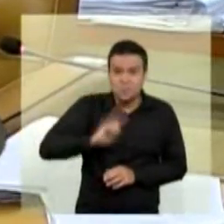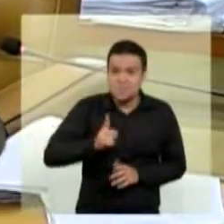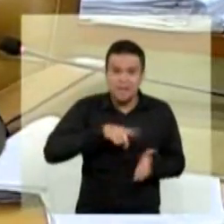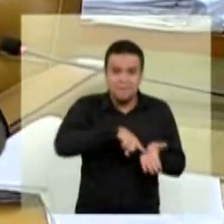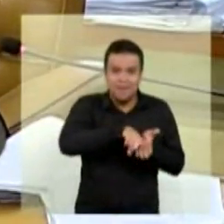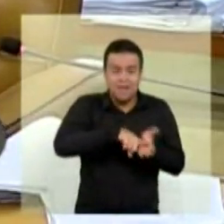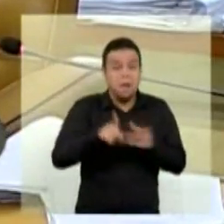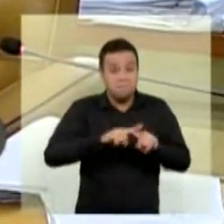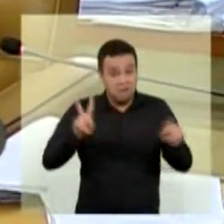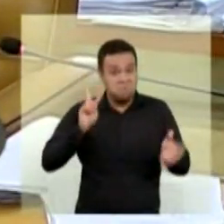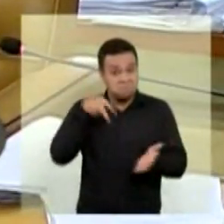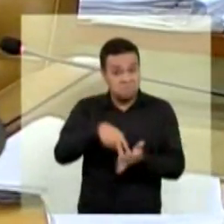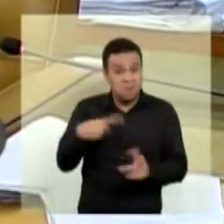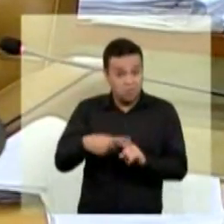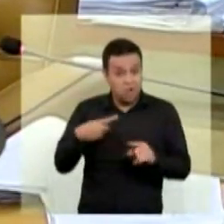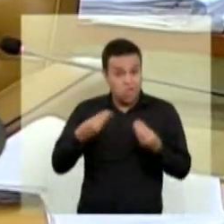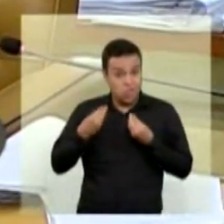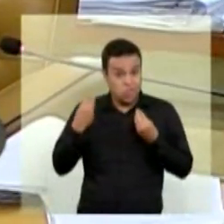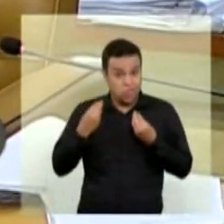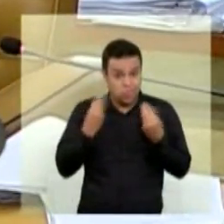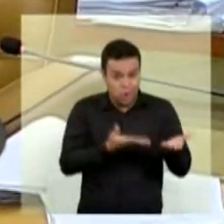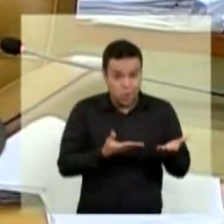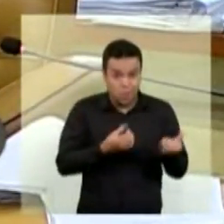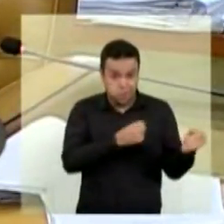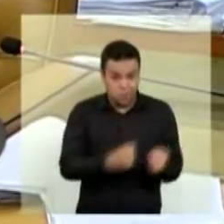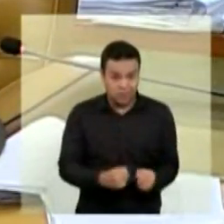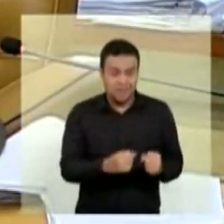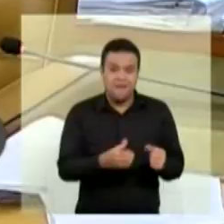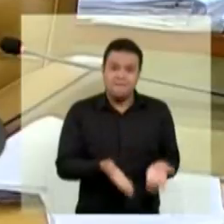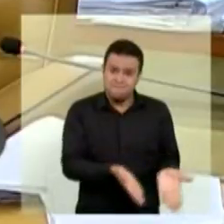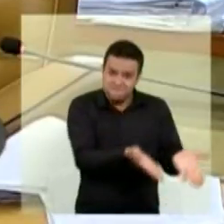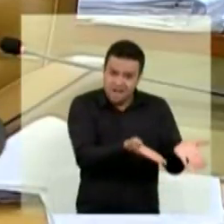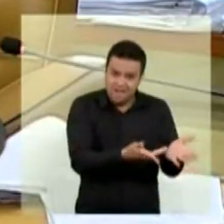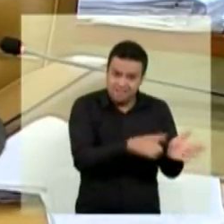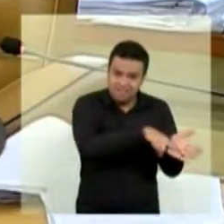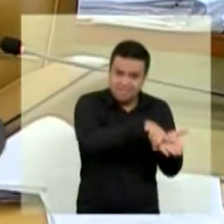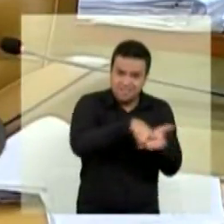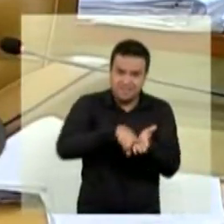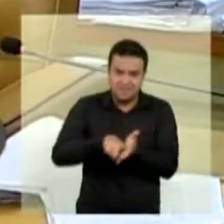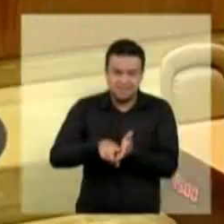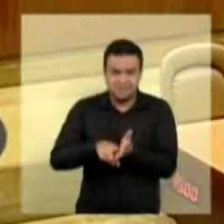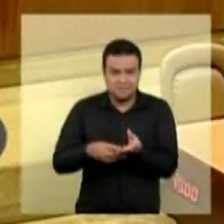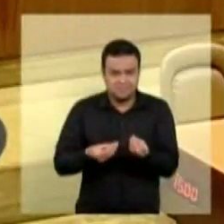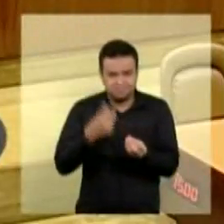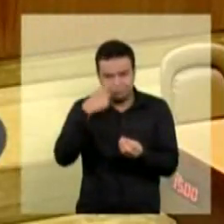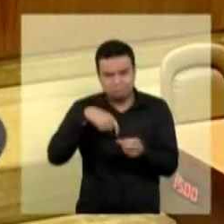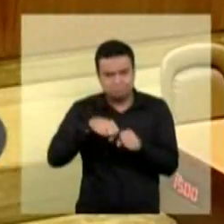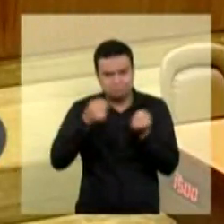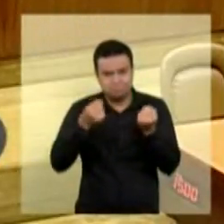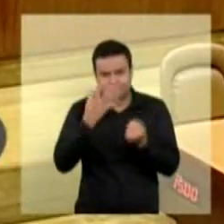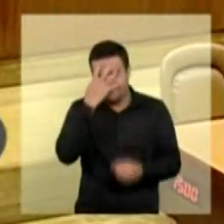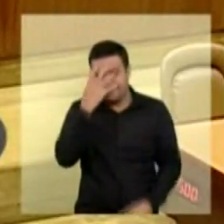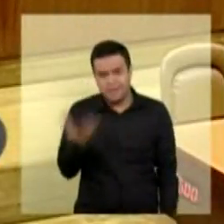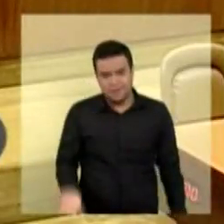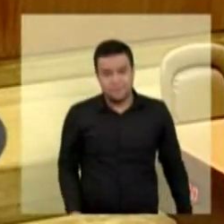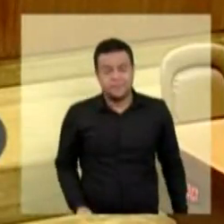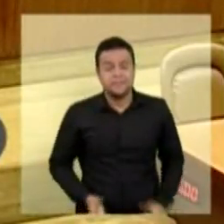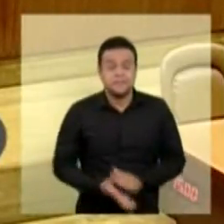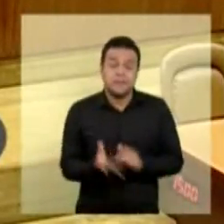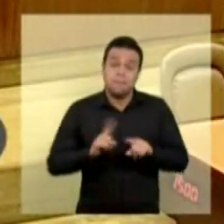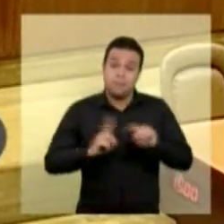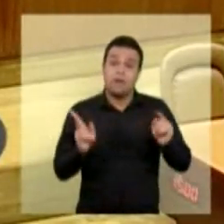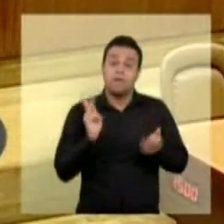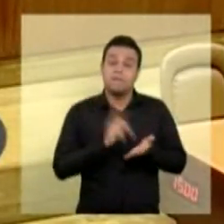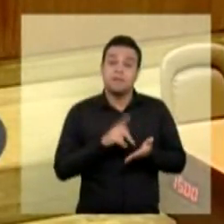durante o julgamento, o ministro Gilmar Mendes voltou a criticar a atuação de Rodrigo Janot. O que nós estamos vendo aqui, na verdade, é